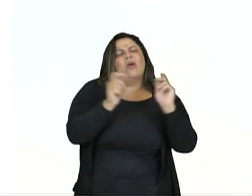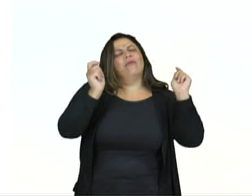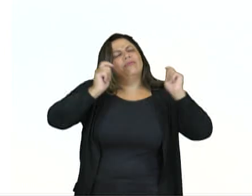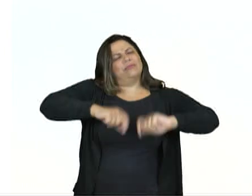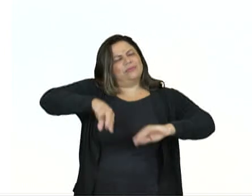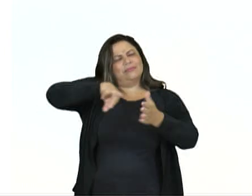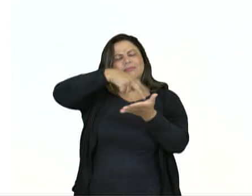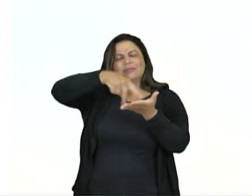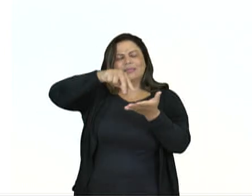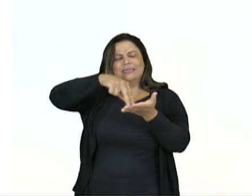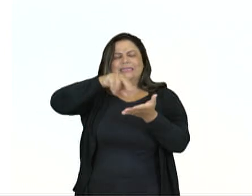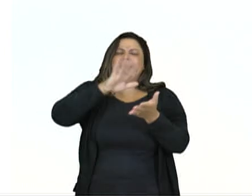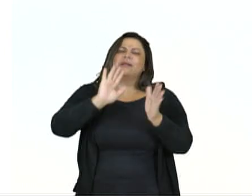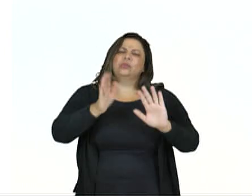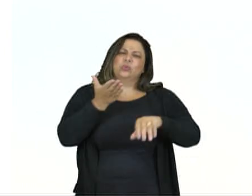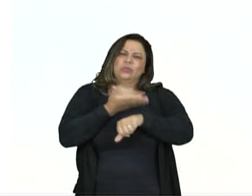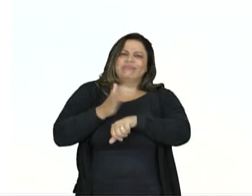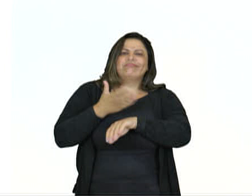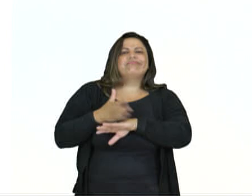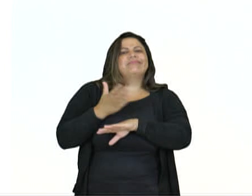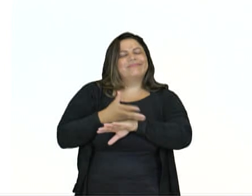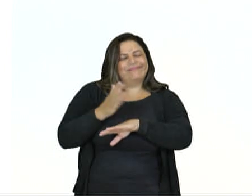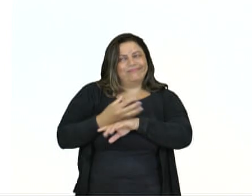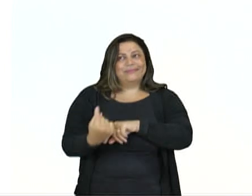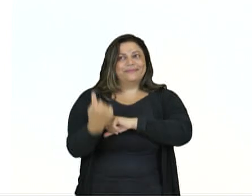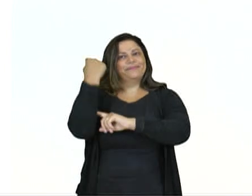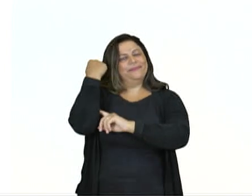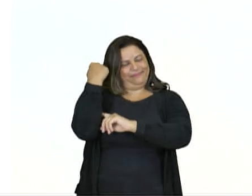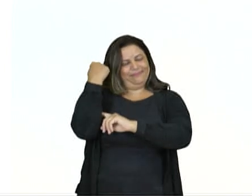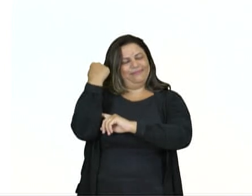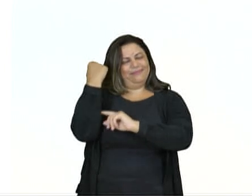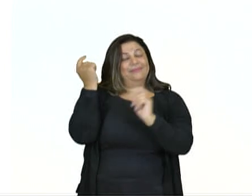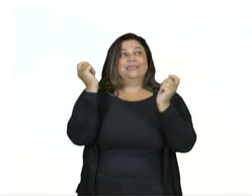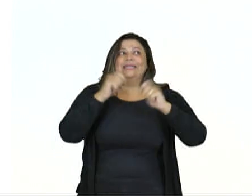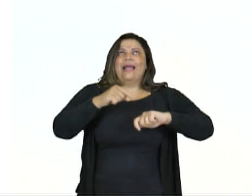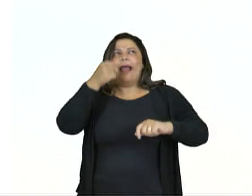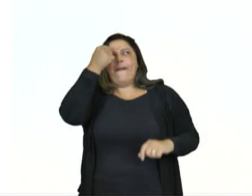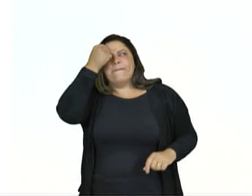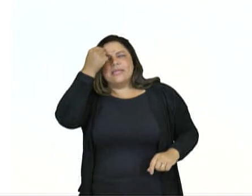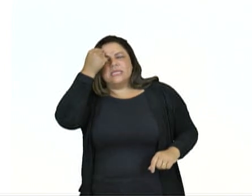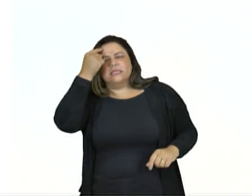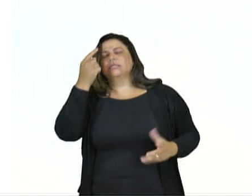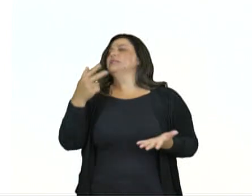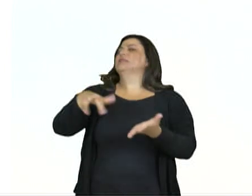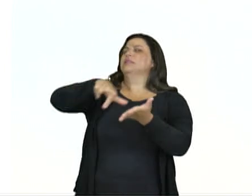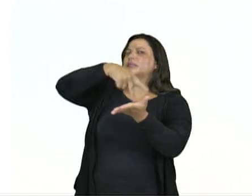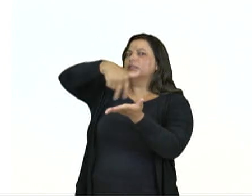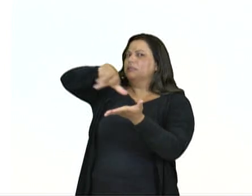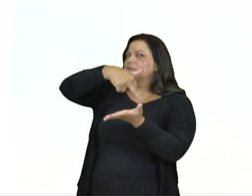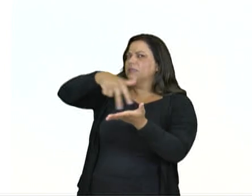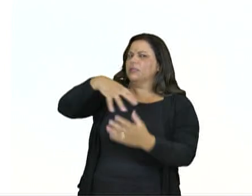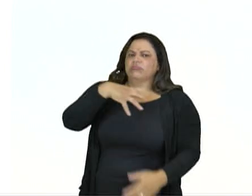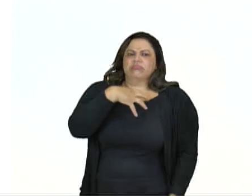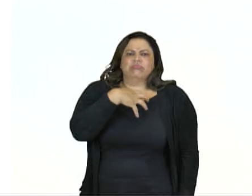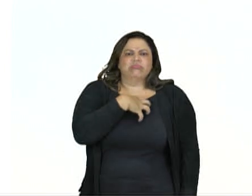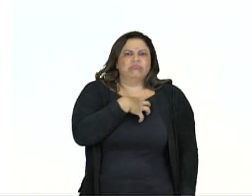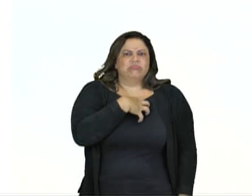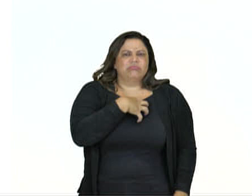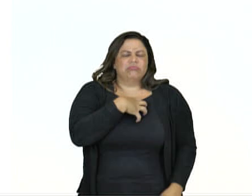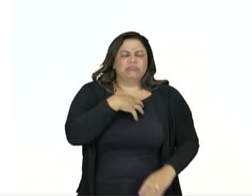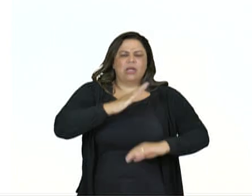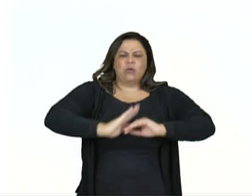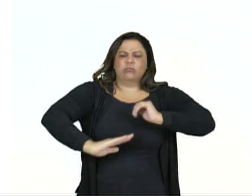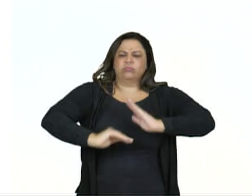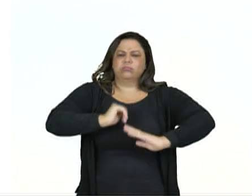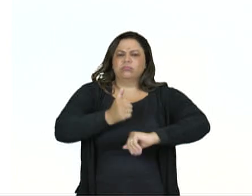ensaiado anteriormente. Pode ser um pouco desafiador pensar em dança de maneira profissional,